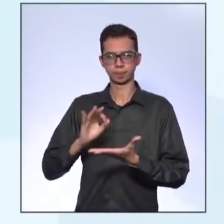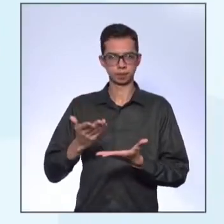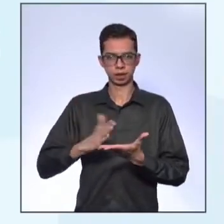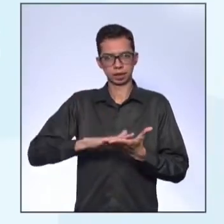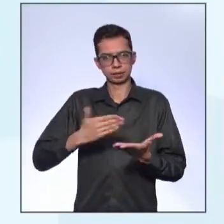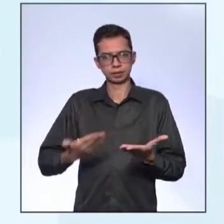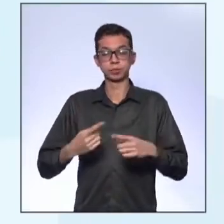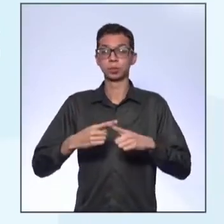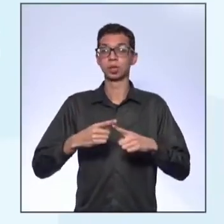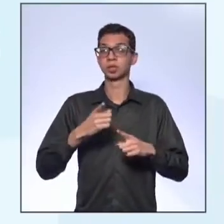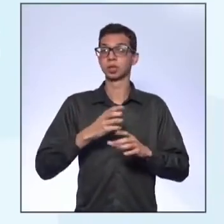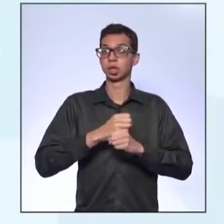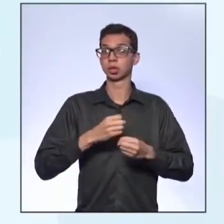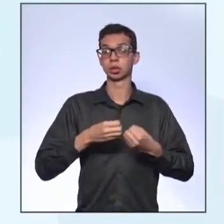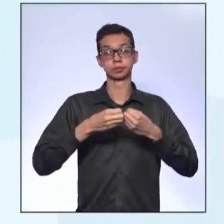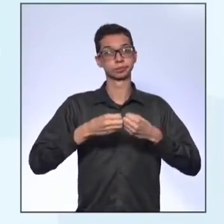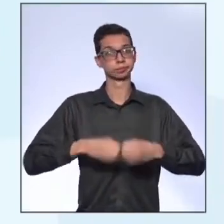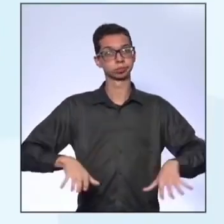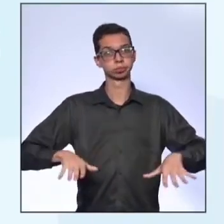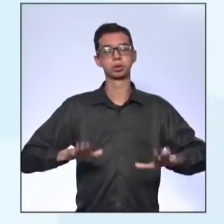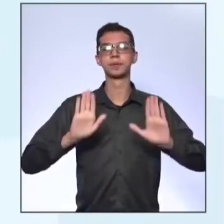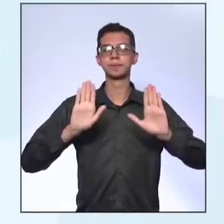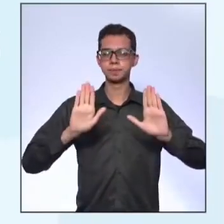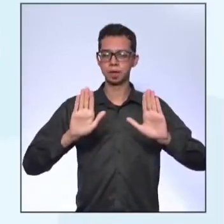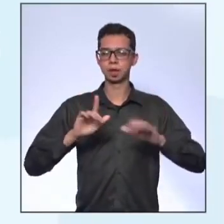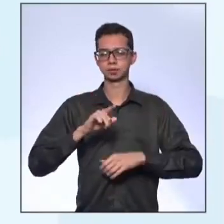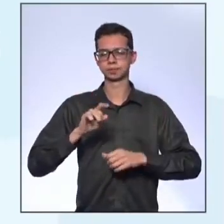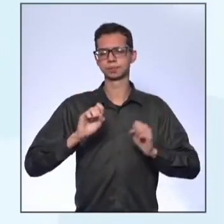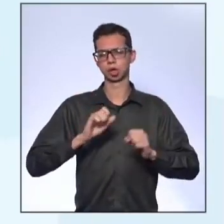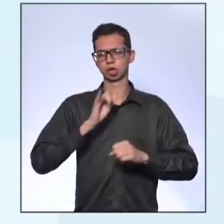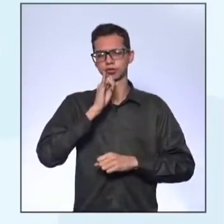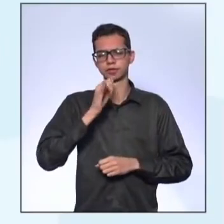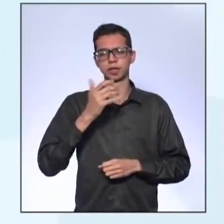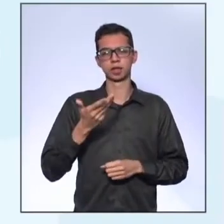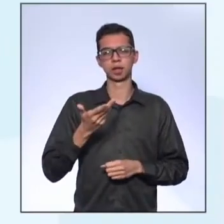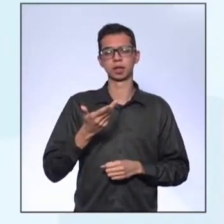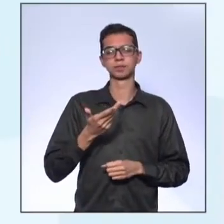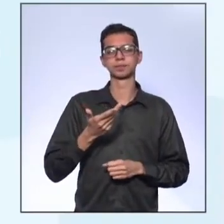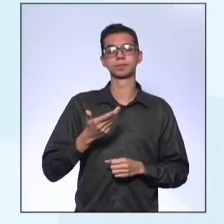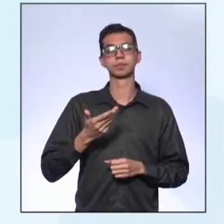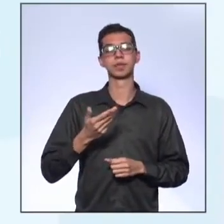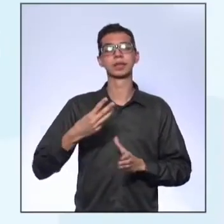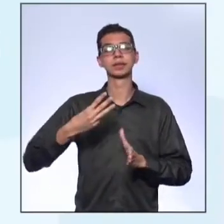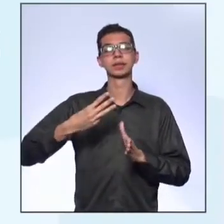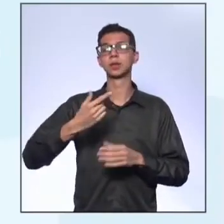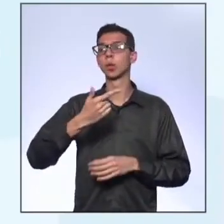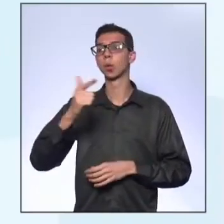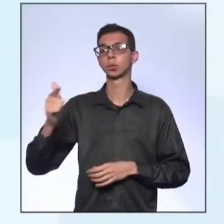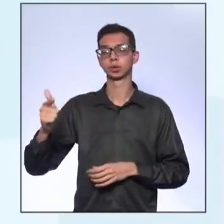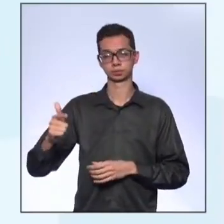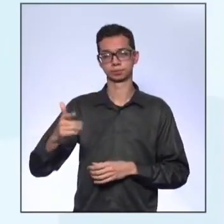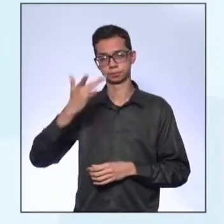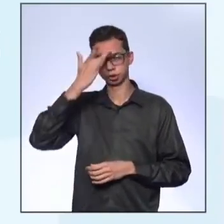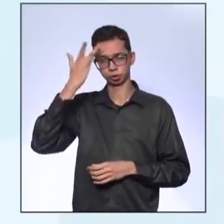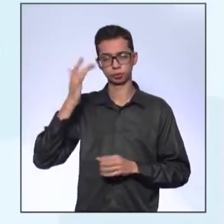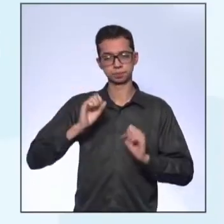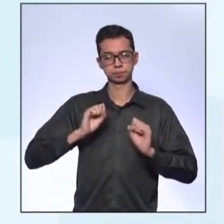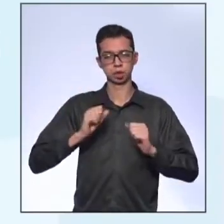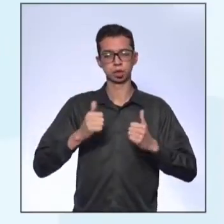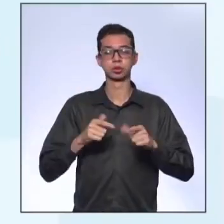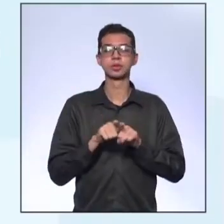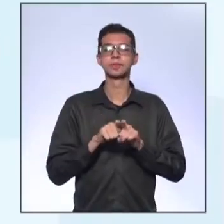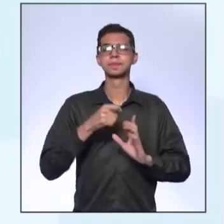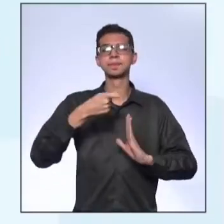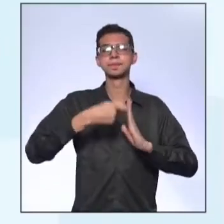sua nota vai cair drasticamente. Mas você pode citar, sim, terceiros, tá? Um texto em que podemos... Um texto